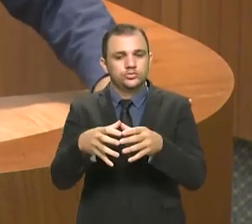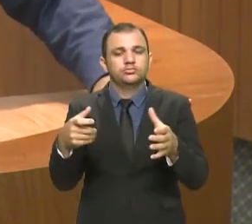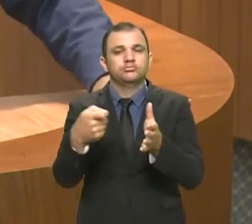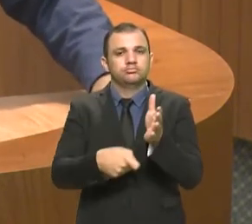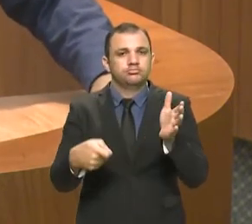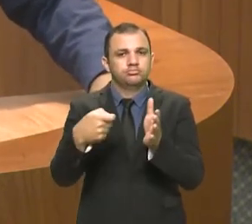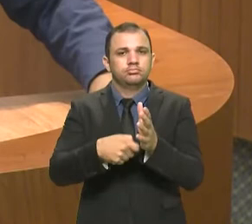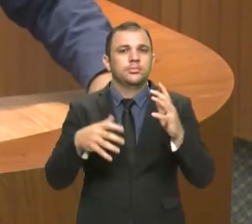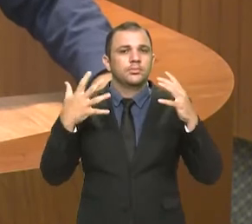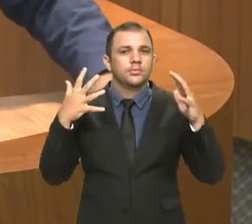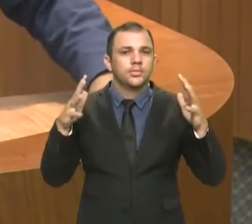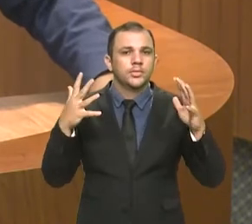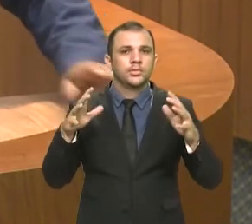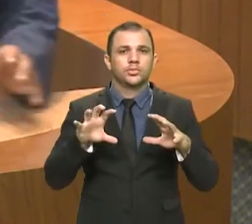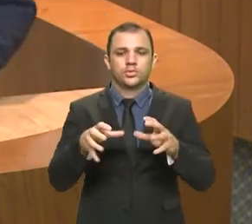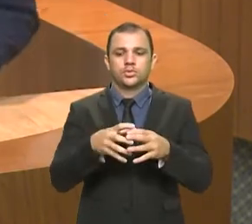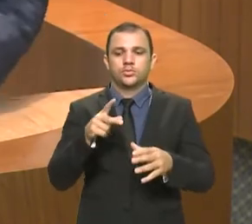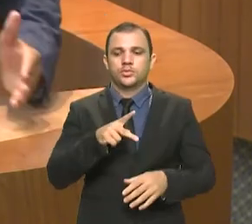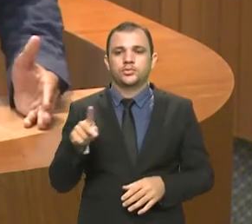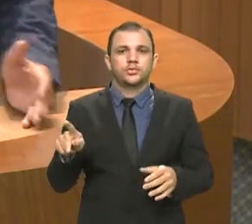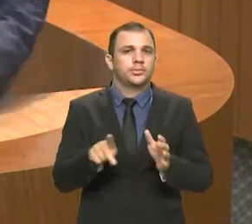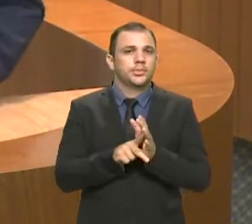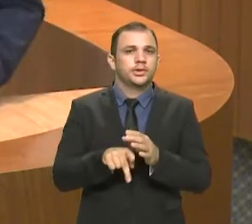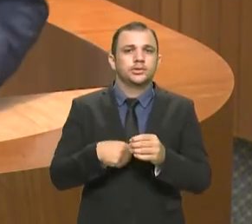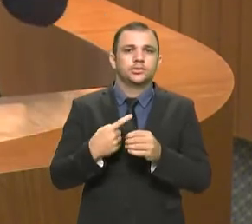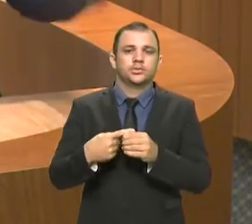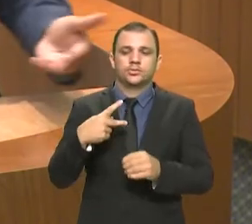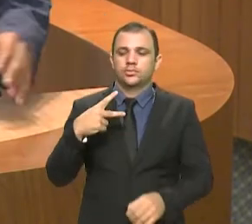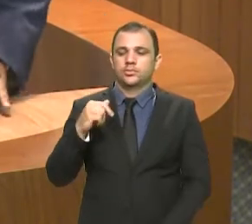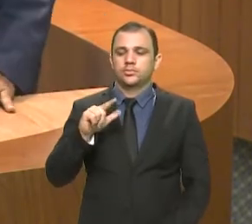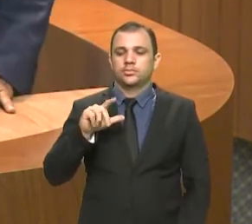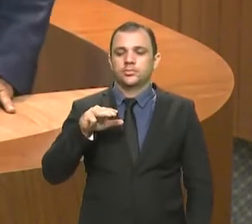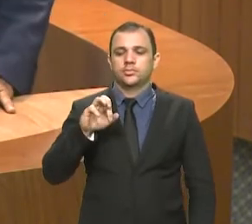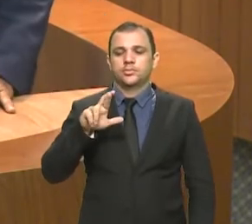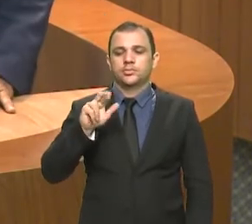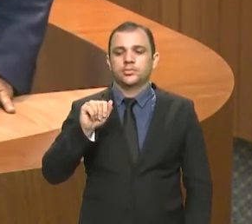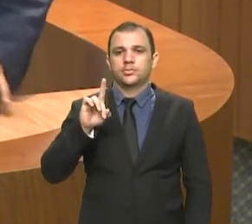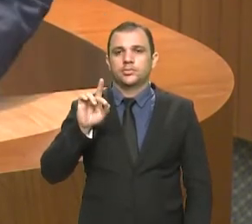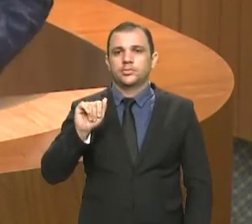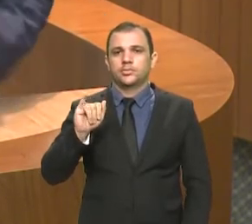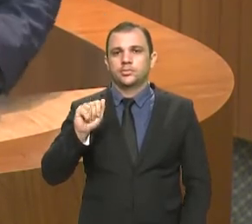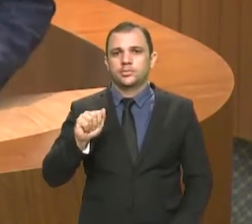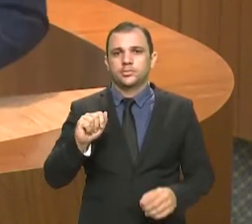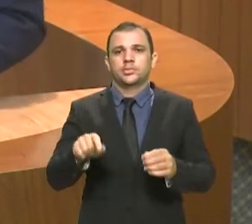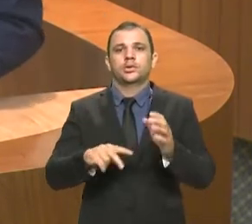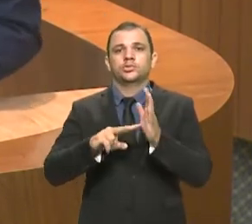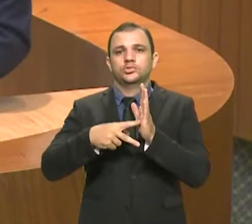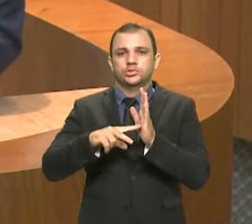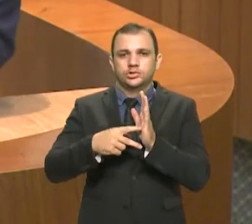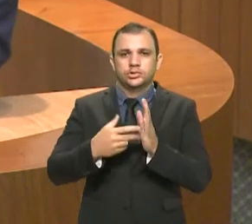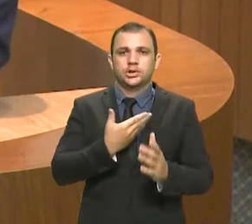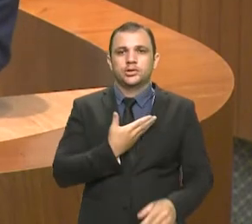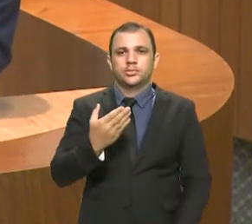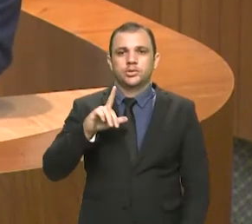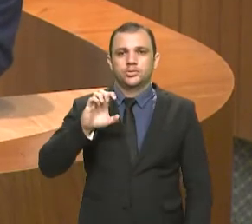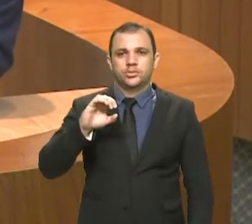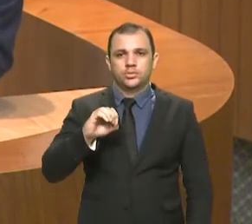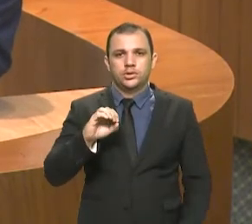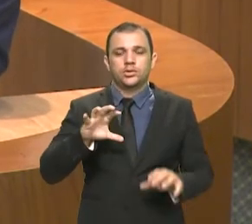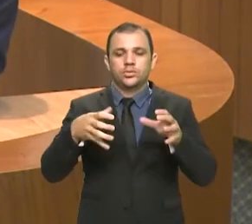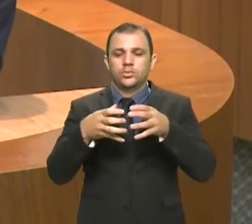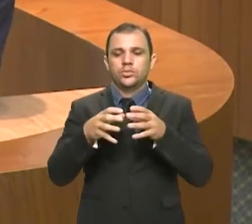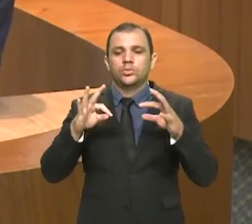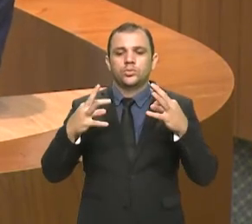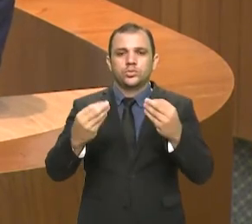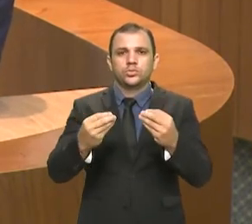Então, parabéns aos professores da cidade de Palmeirândia, parabéns ao sindicato, parabéns ao nosso amigo Léo, parabéns a todos vocês da cidade